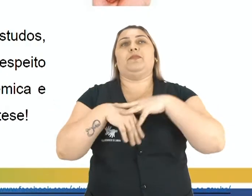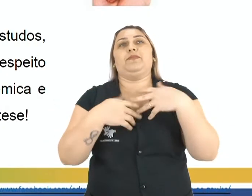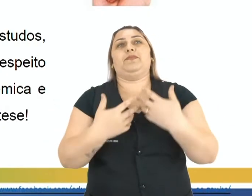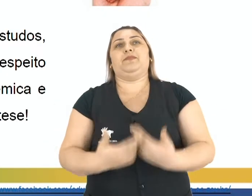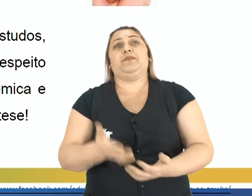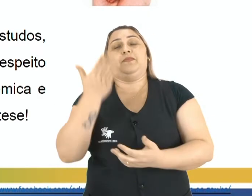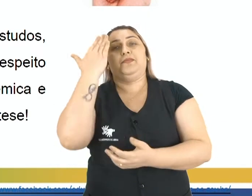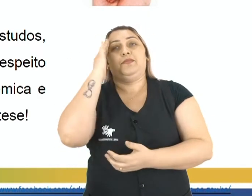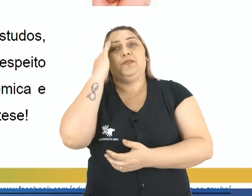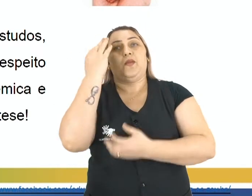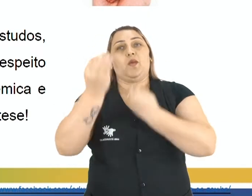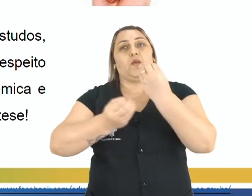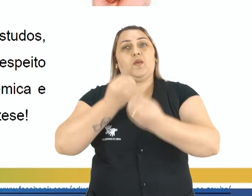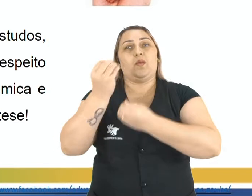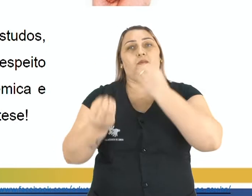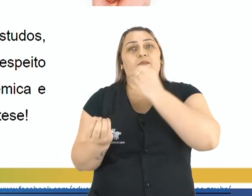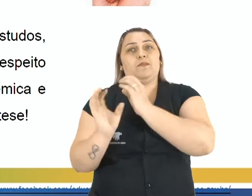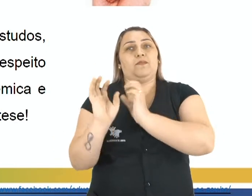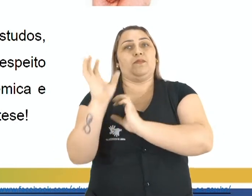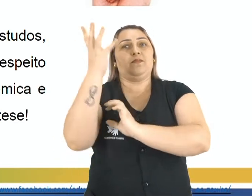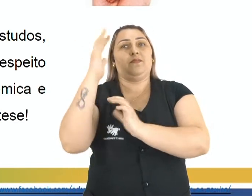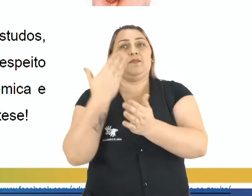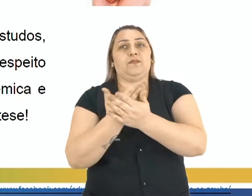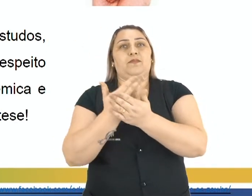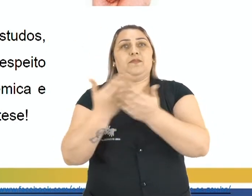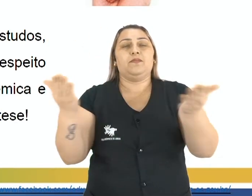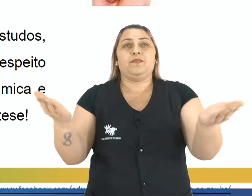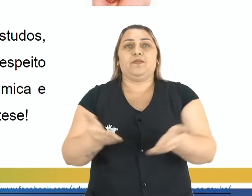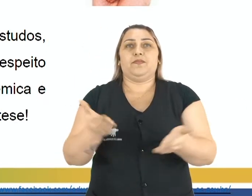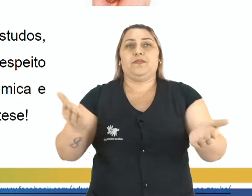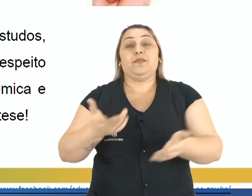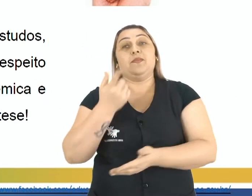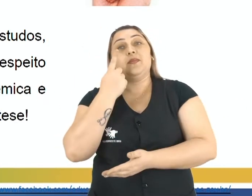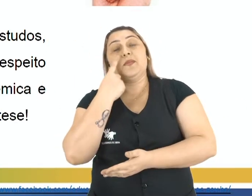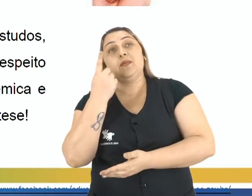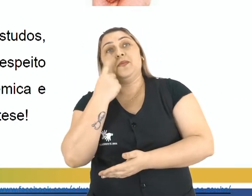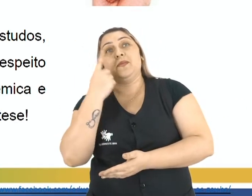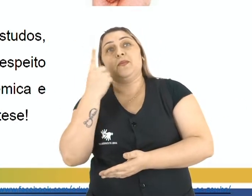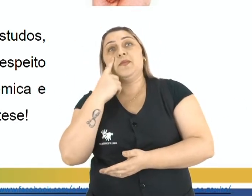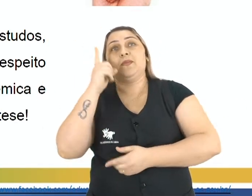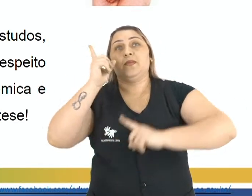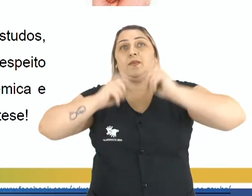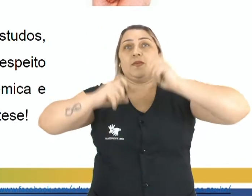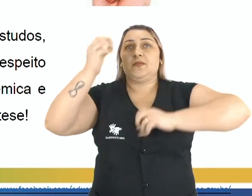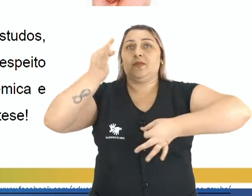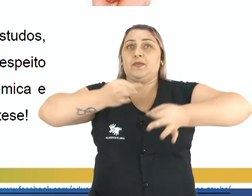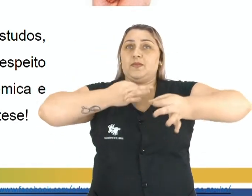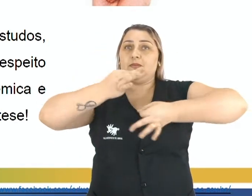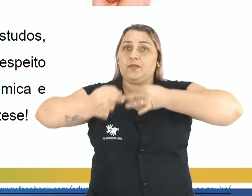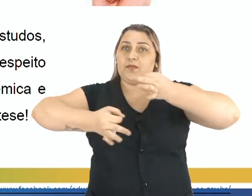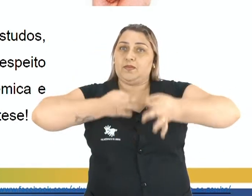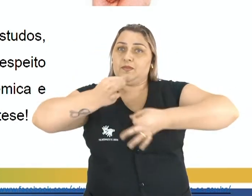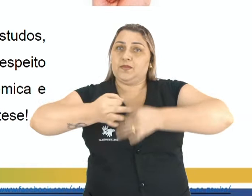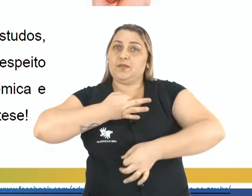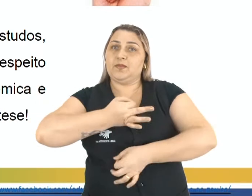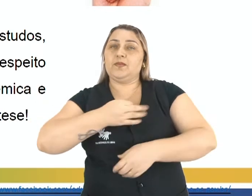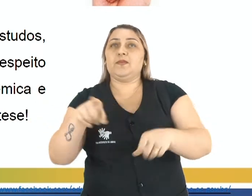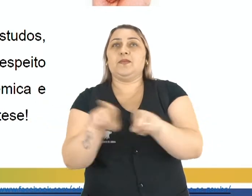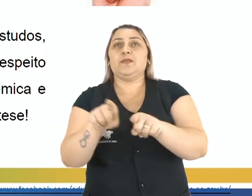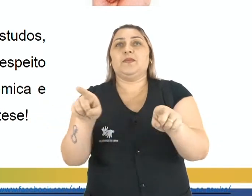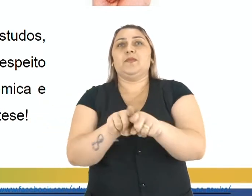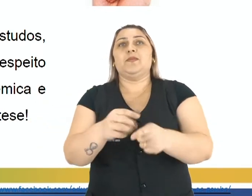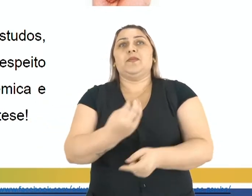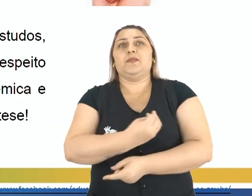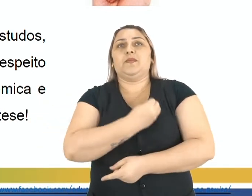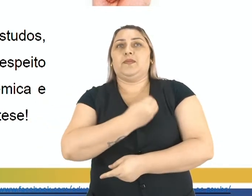então entender como é que vai funcionar a nossa aula de hoje? Olha só, a expressão de opiniões e a argumentação estão